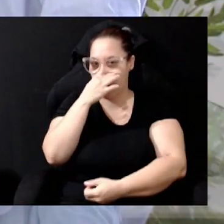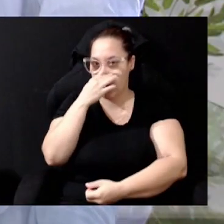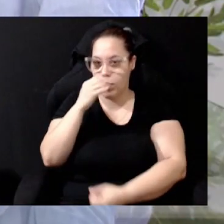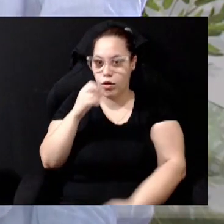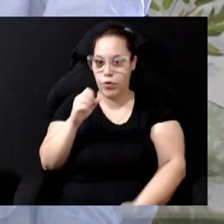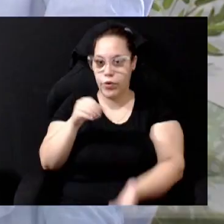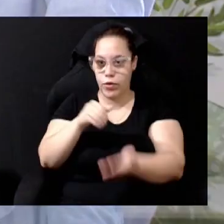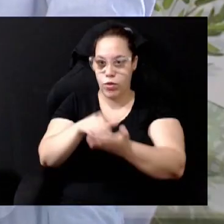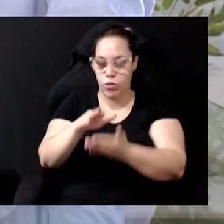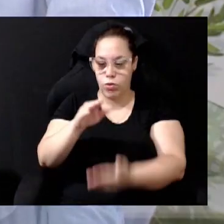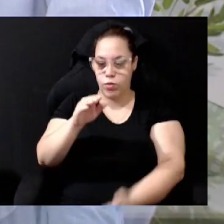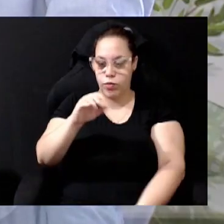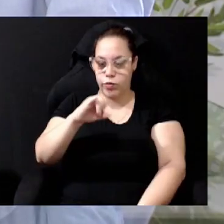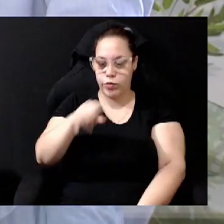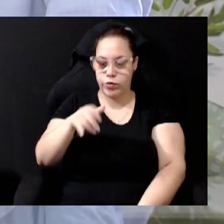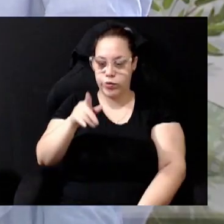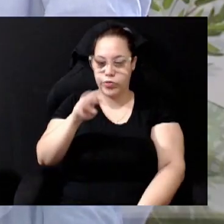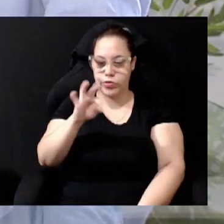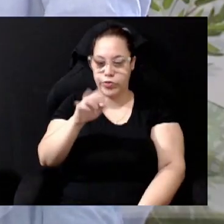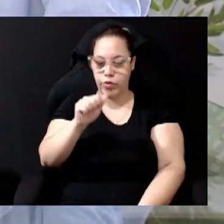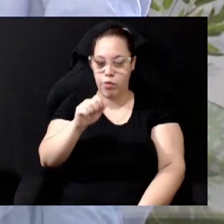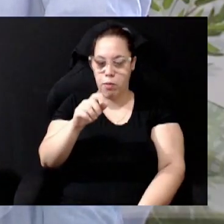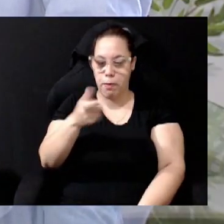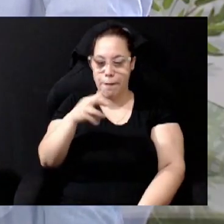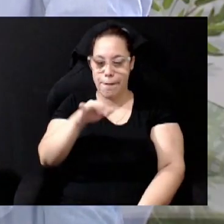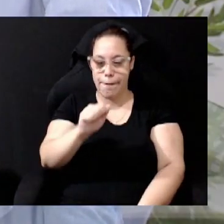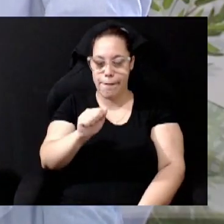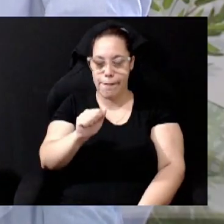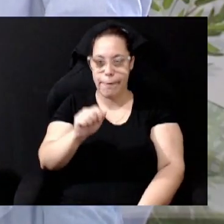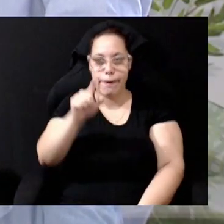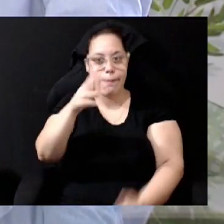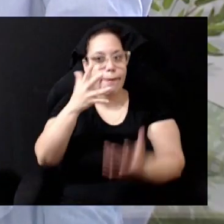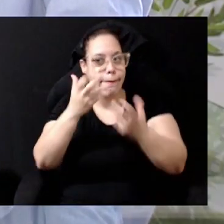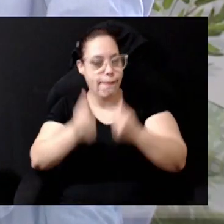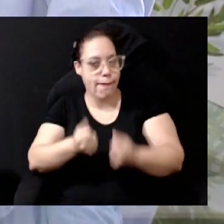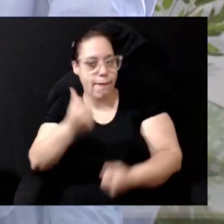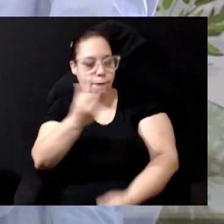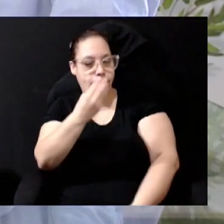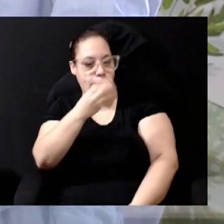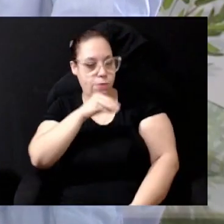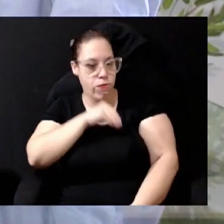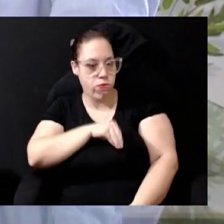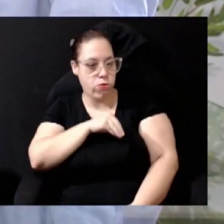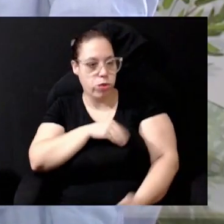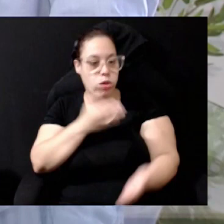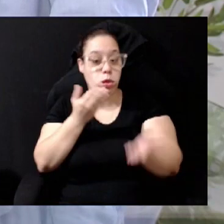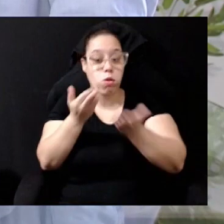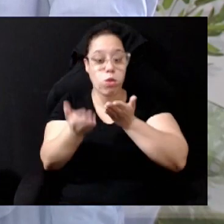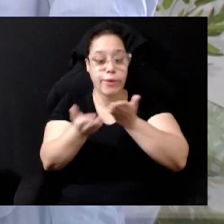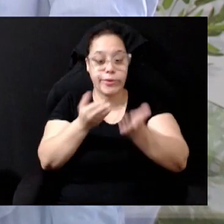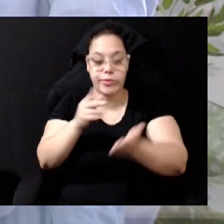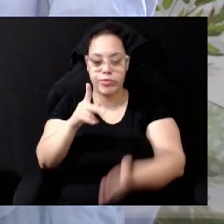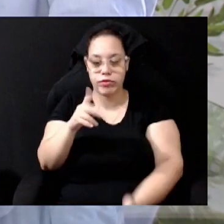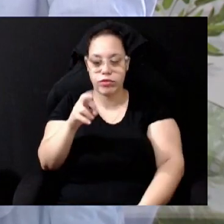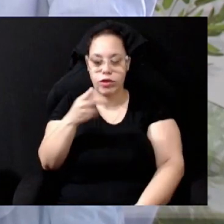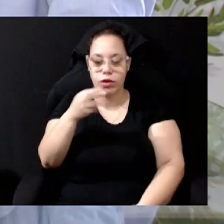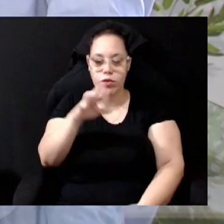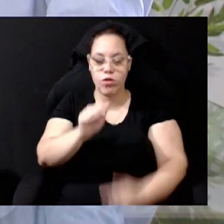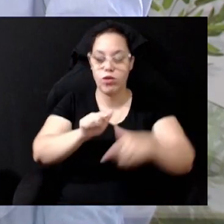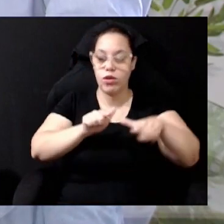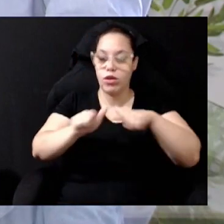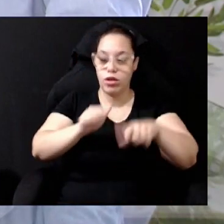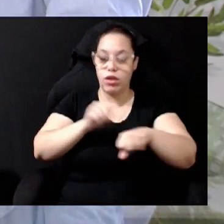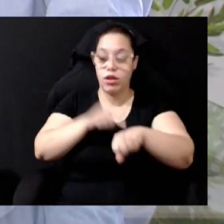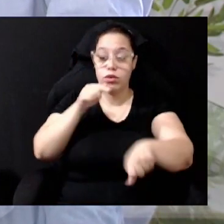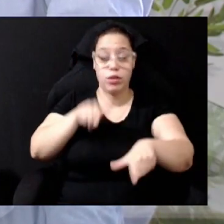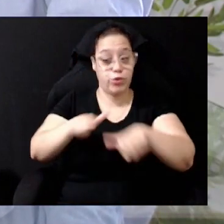também é importante a gente lembrar que você recebe o seu 13º proporcional ao tempo trabalhado. Então,